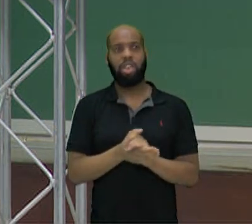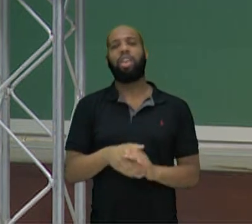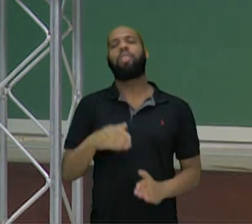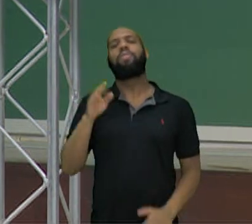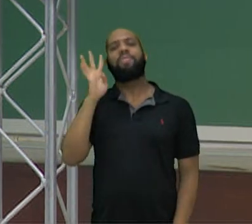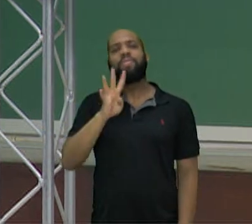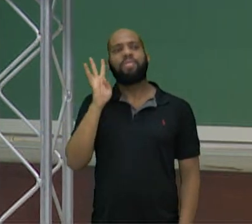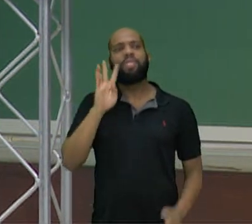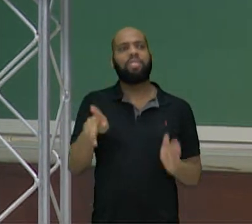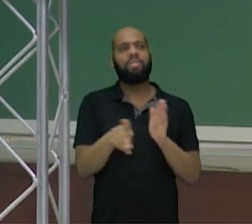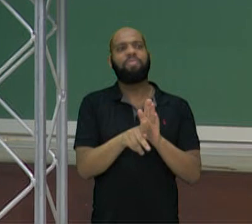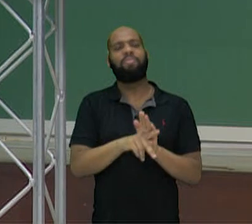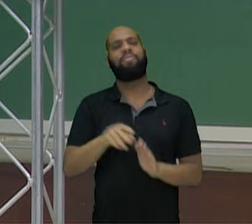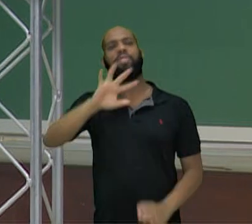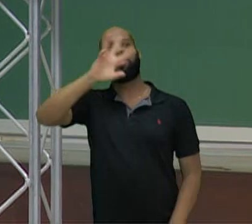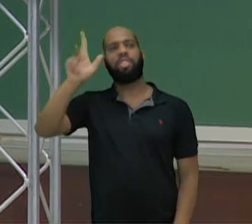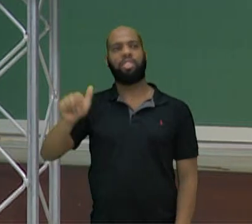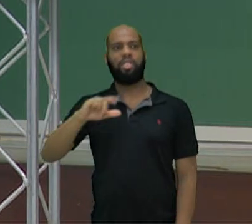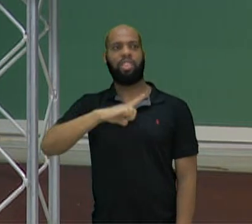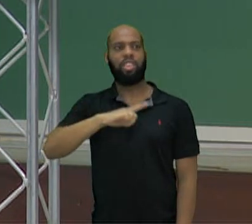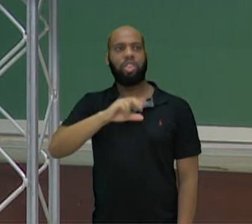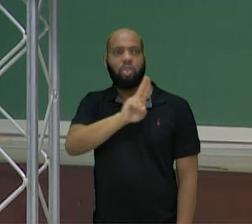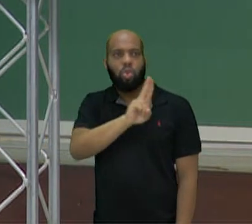mais legais da África. O